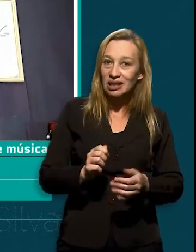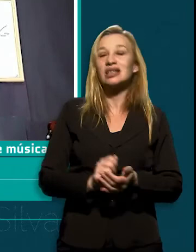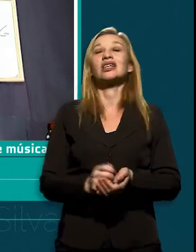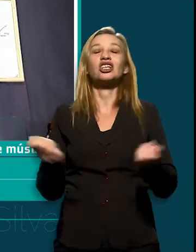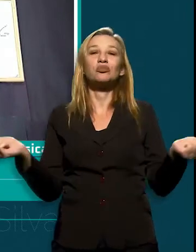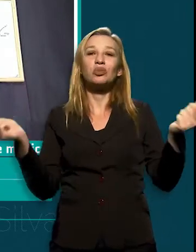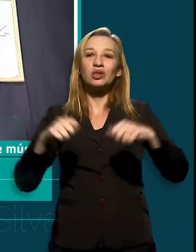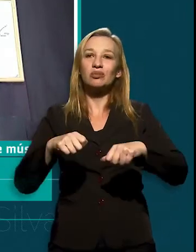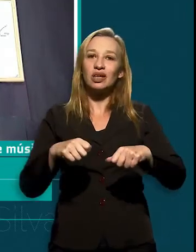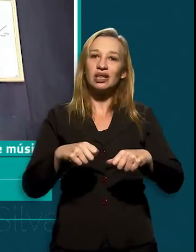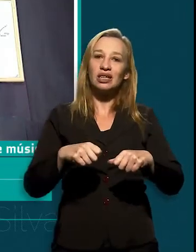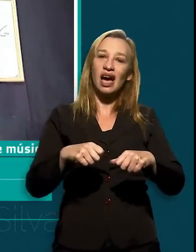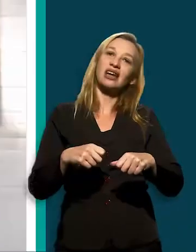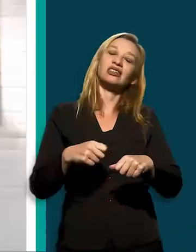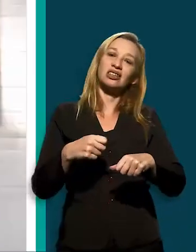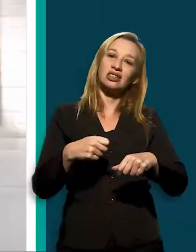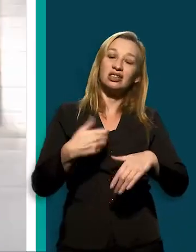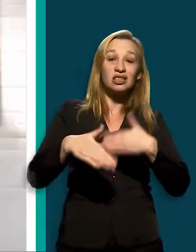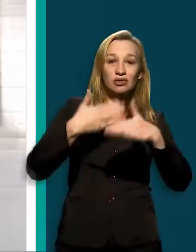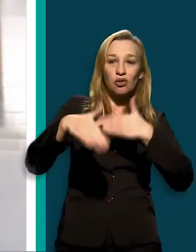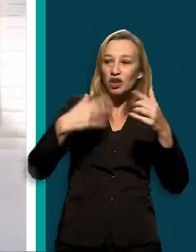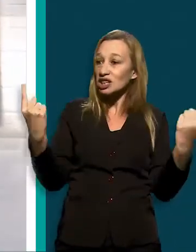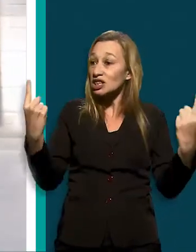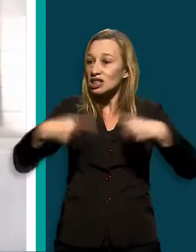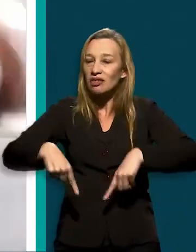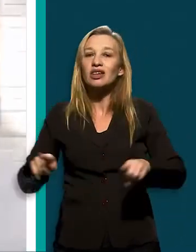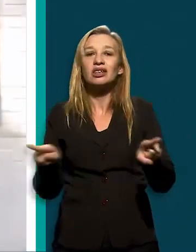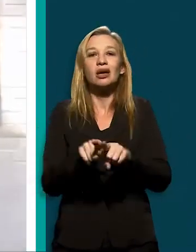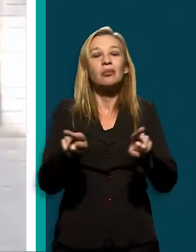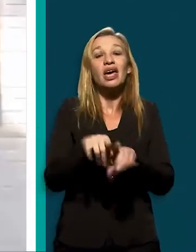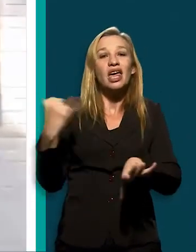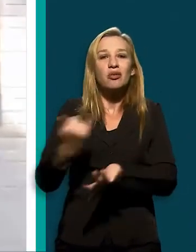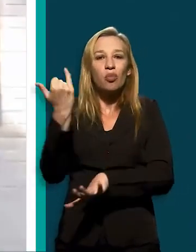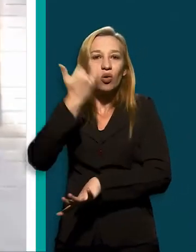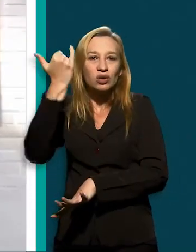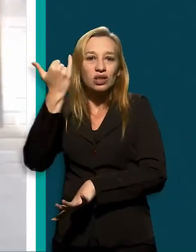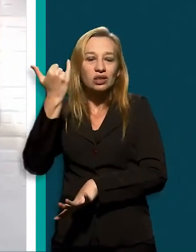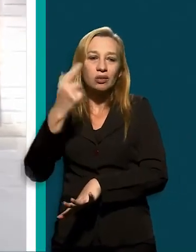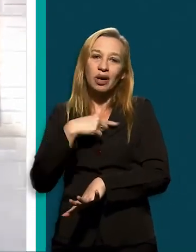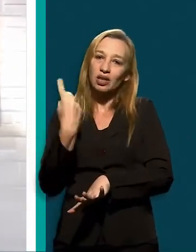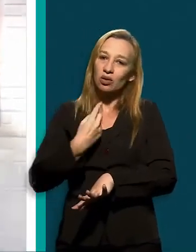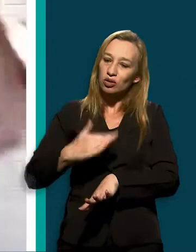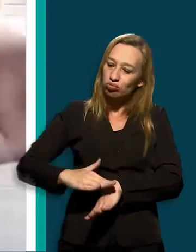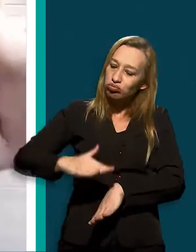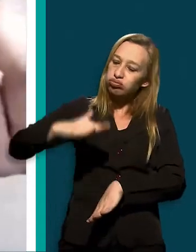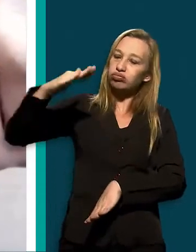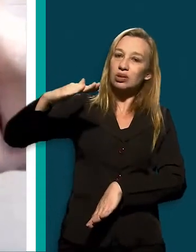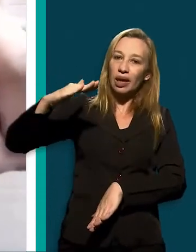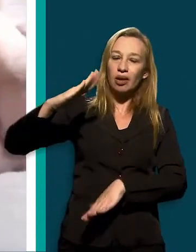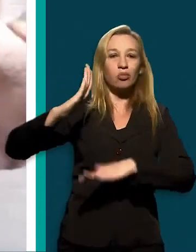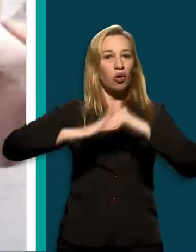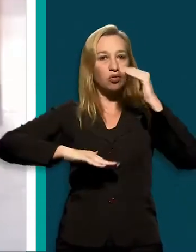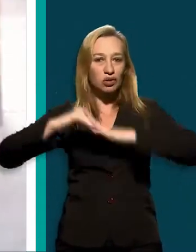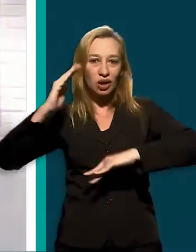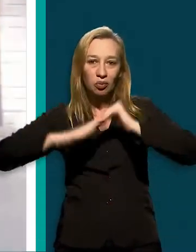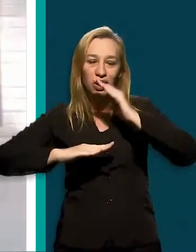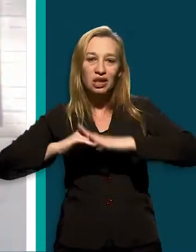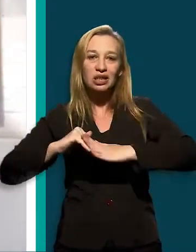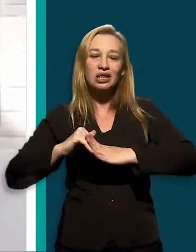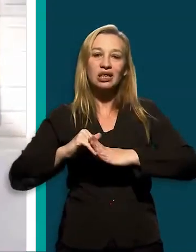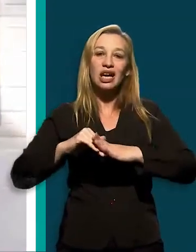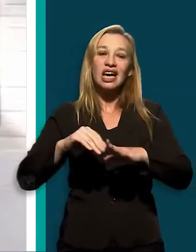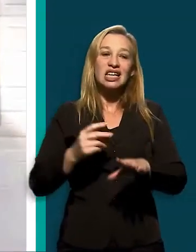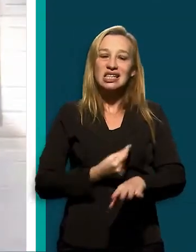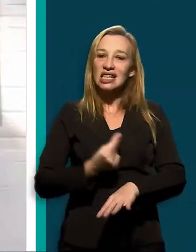as possibilidades são infinitas, né? E eu acho que esses desafios também são importantes para fazer a gente crescer, para a gente sair